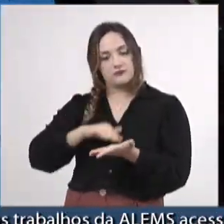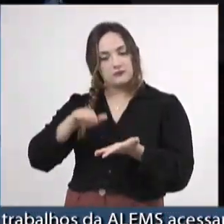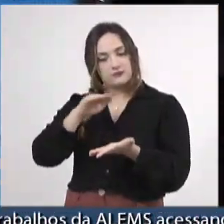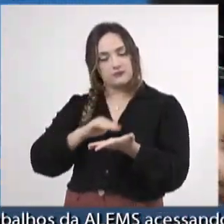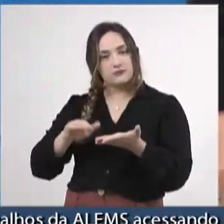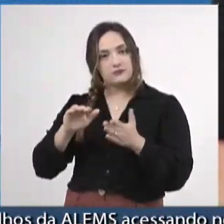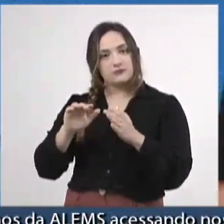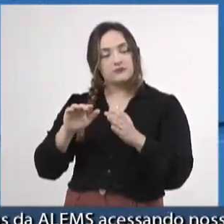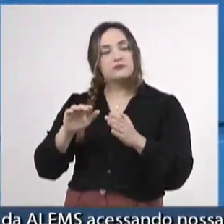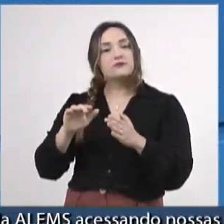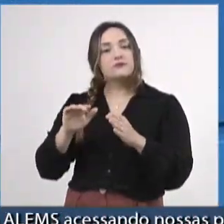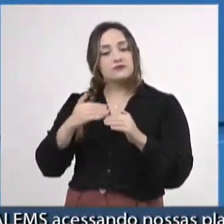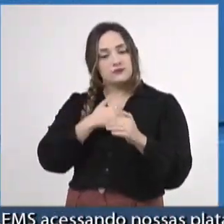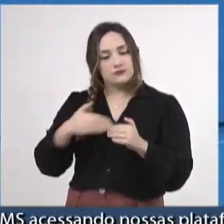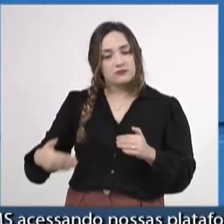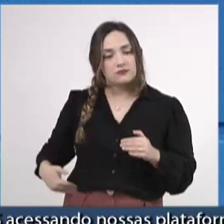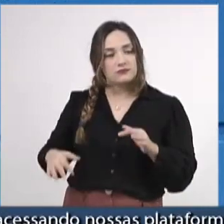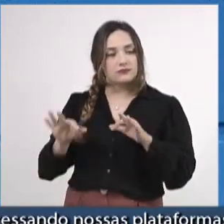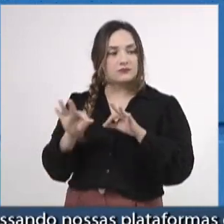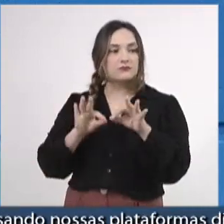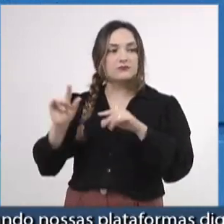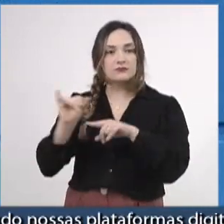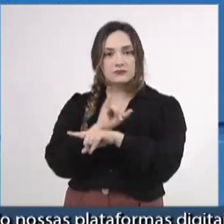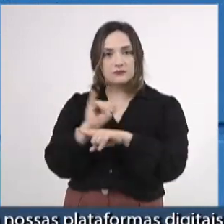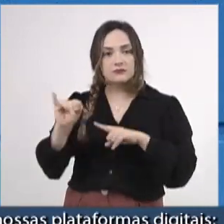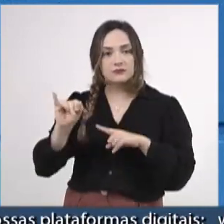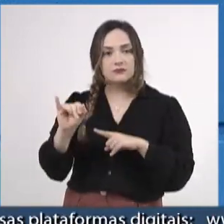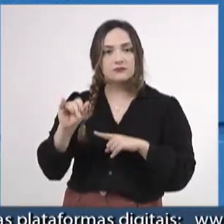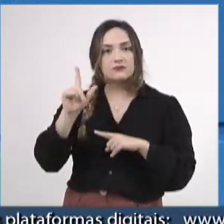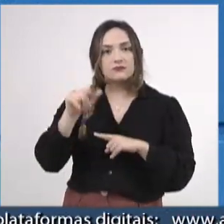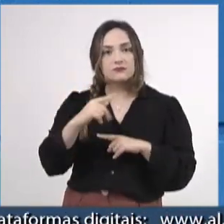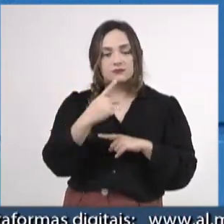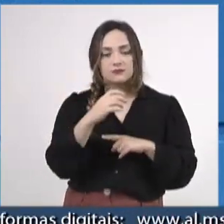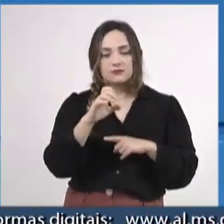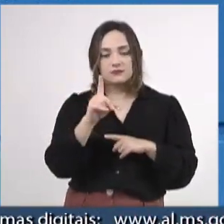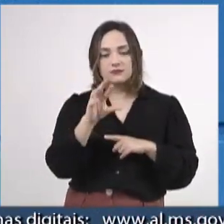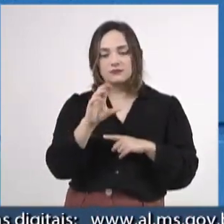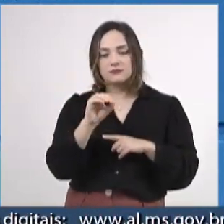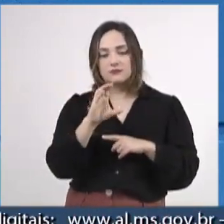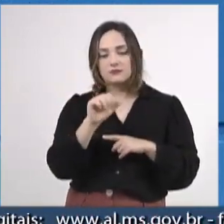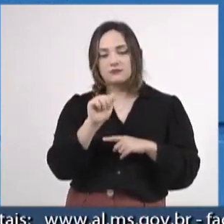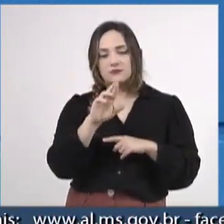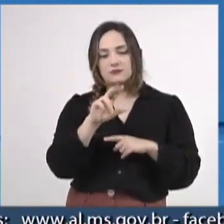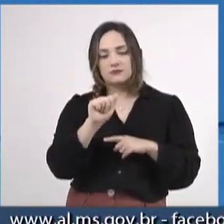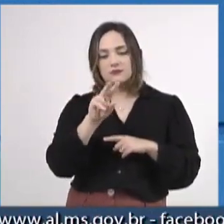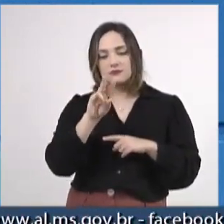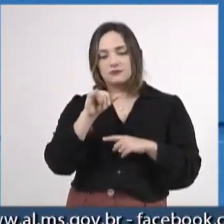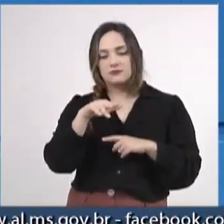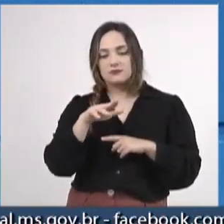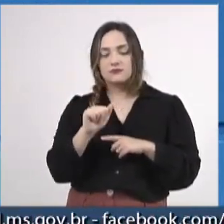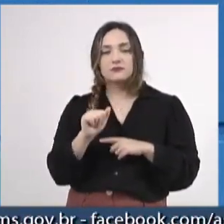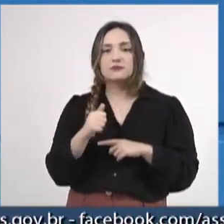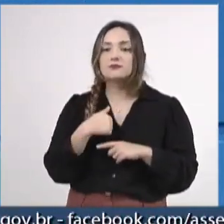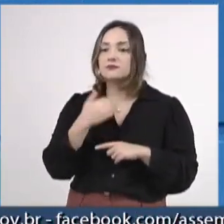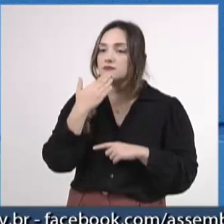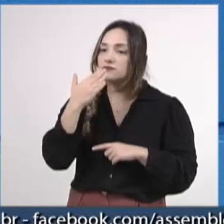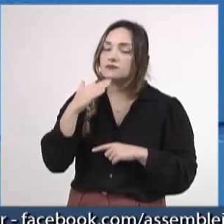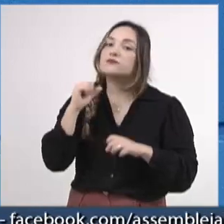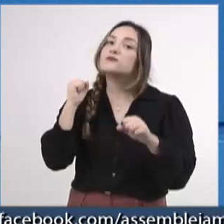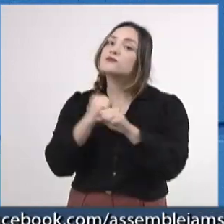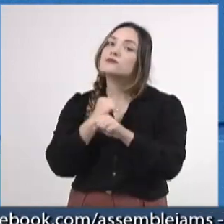secretário de estado de governo de gestão estratégica Pedro Caravina solicitando obra de extensão